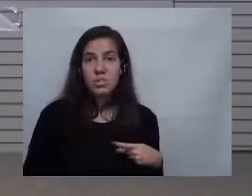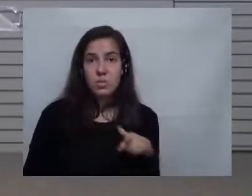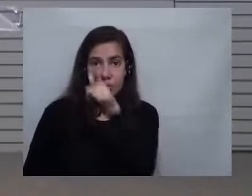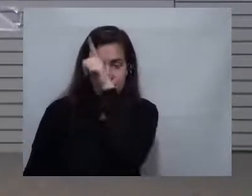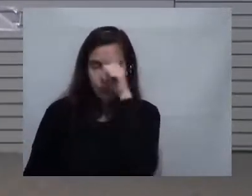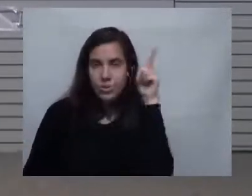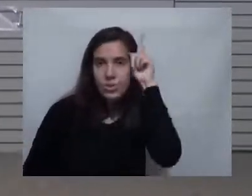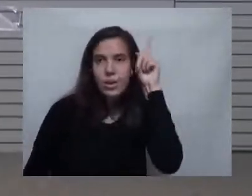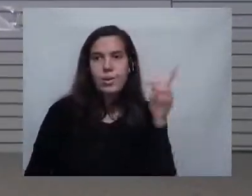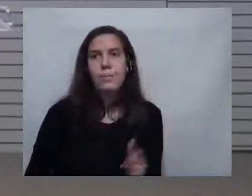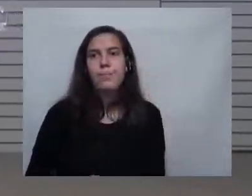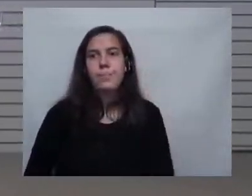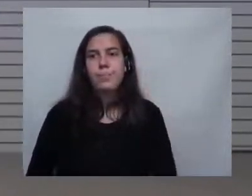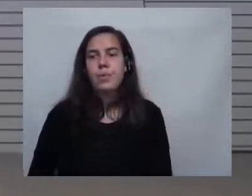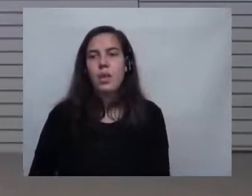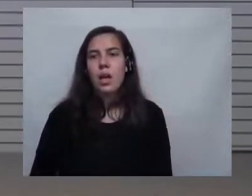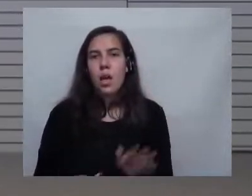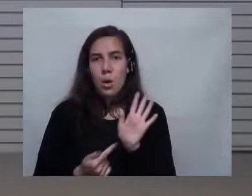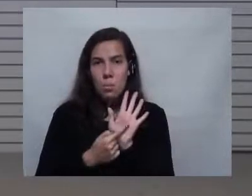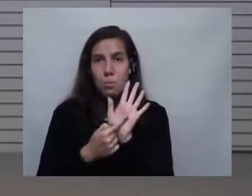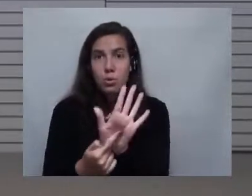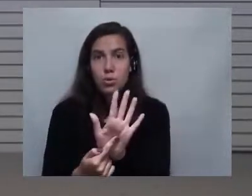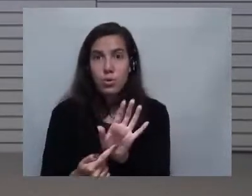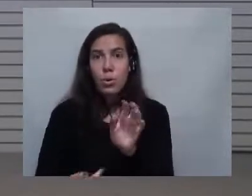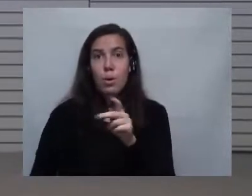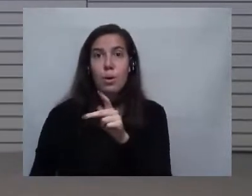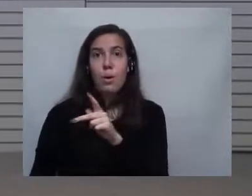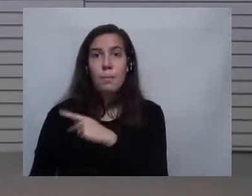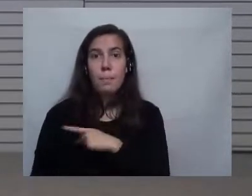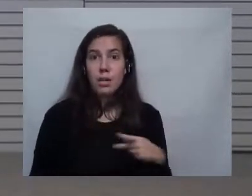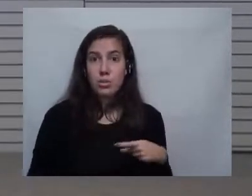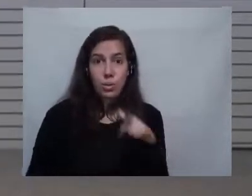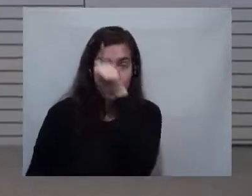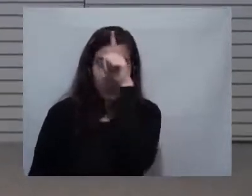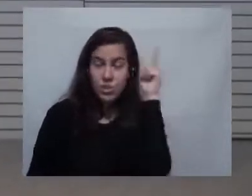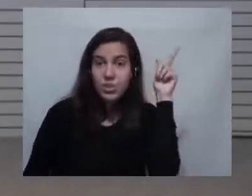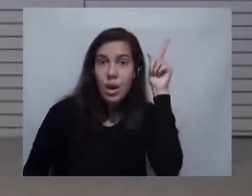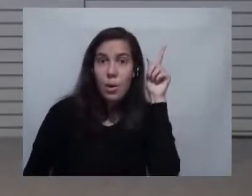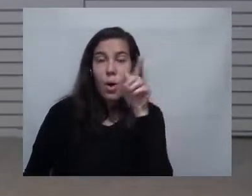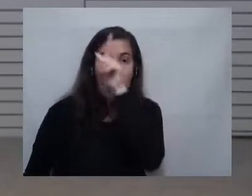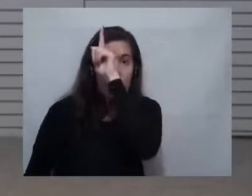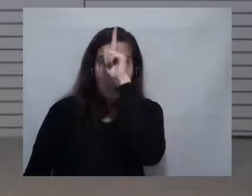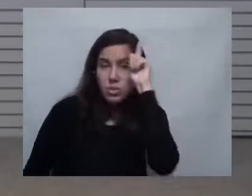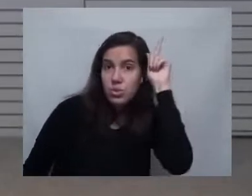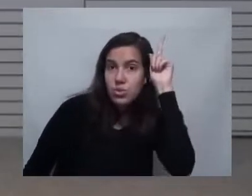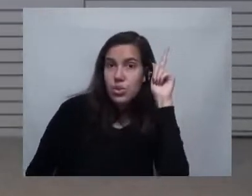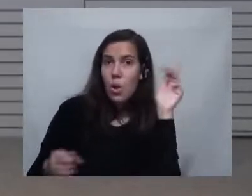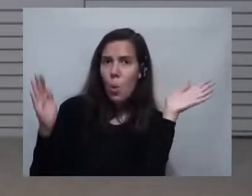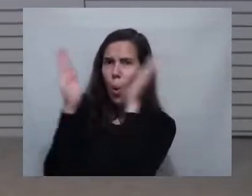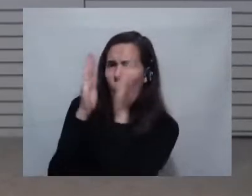e e veio mostrar para o céu e hoje já orou esse irmão foi curado